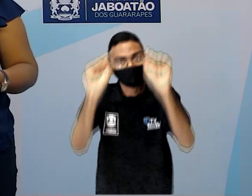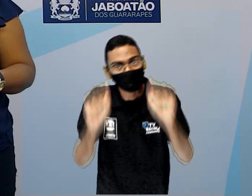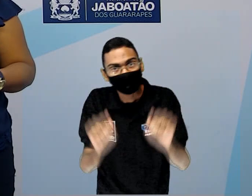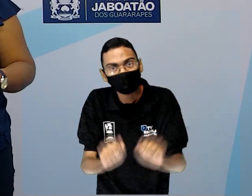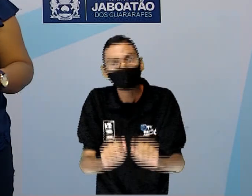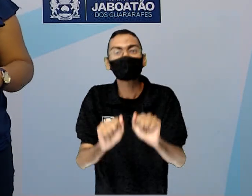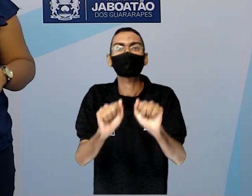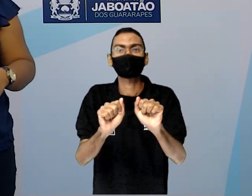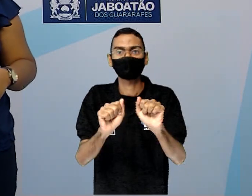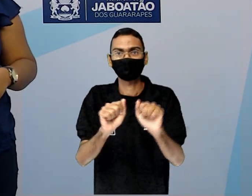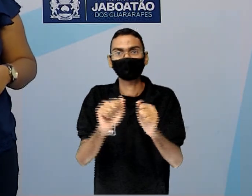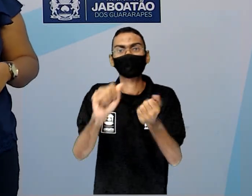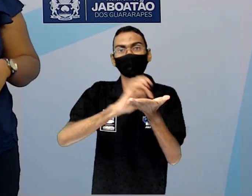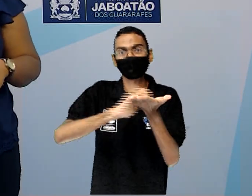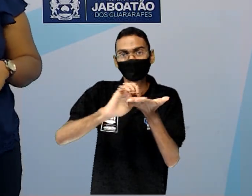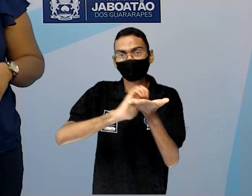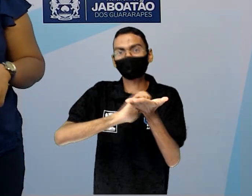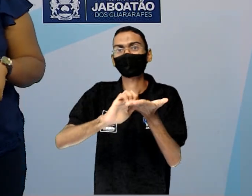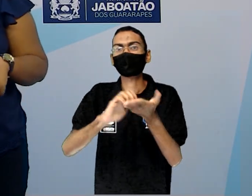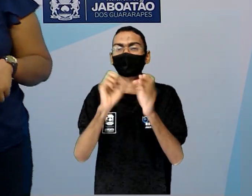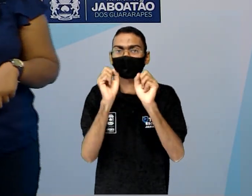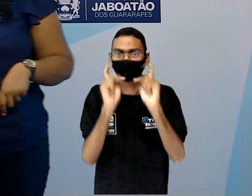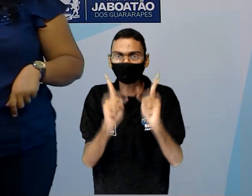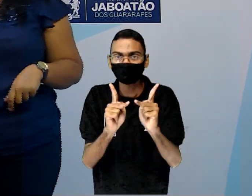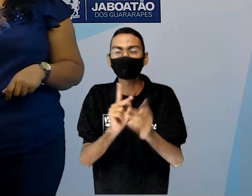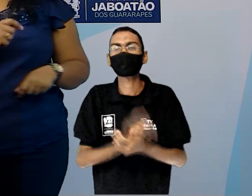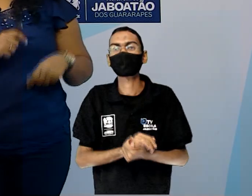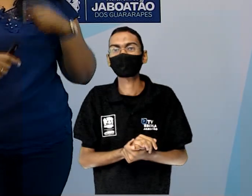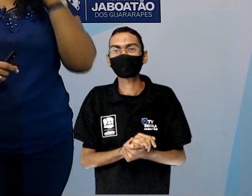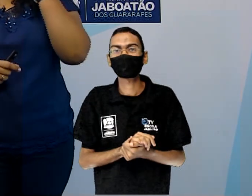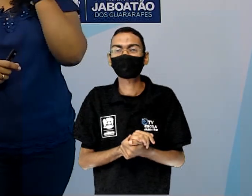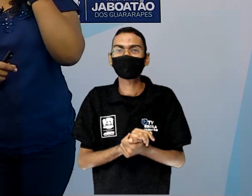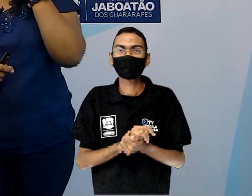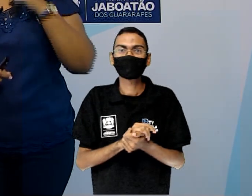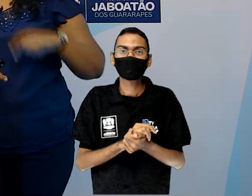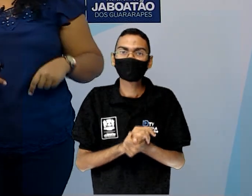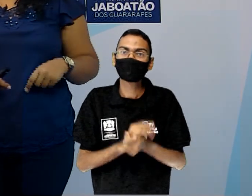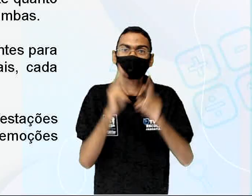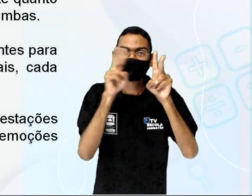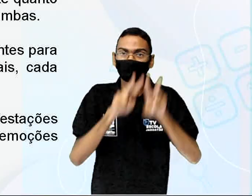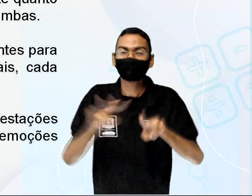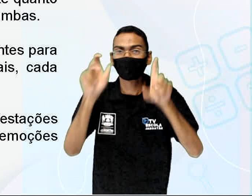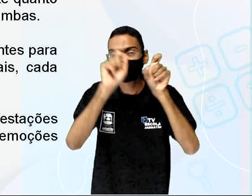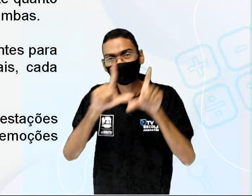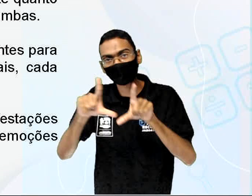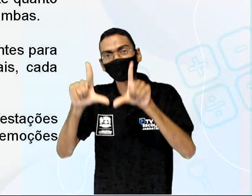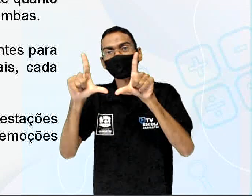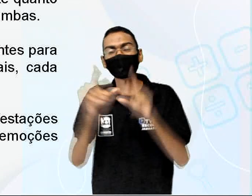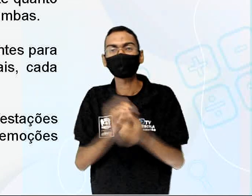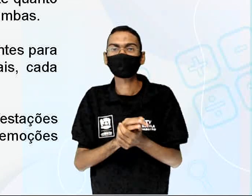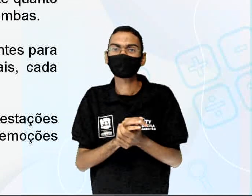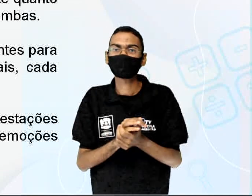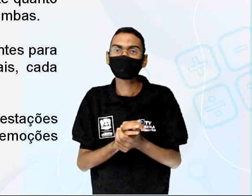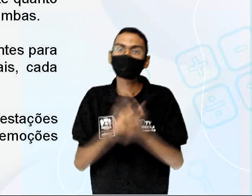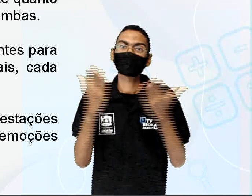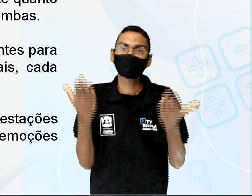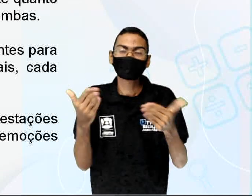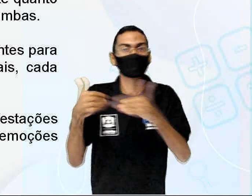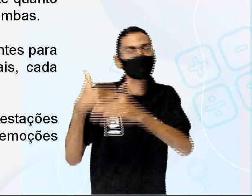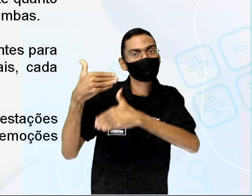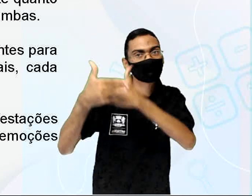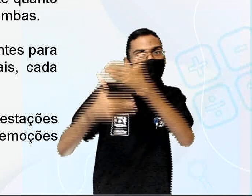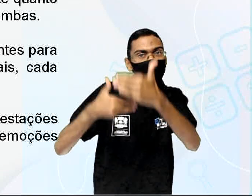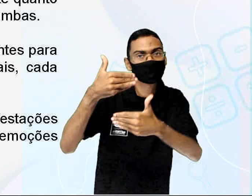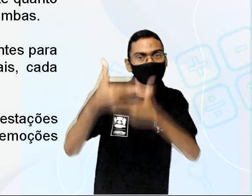artes digitais. Então, acompanha comigo no slide. Na medida em que avançam e